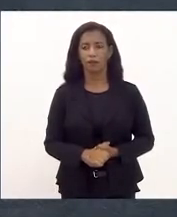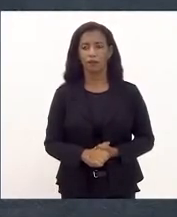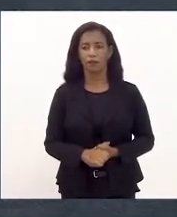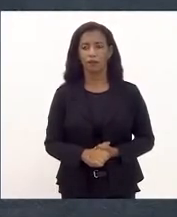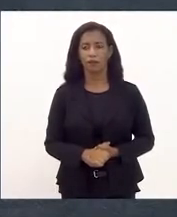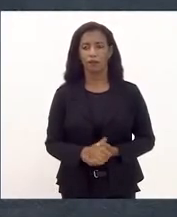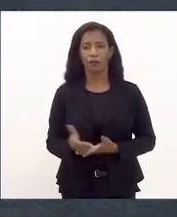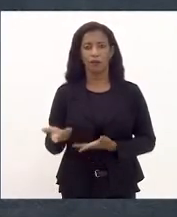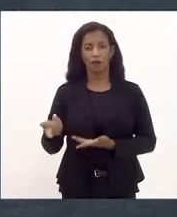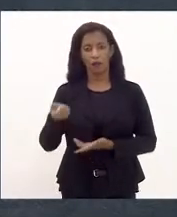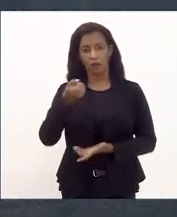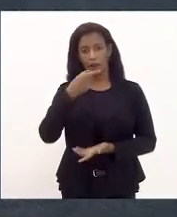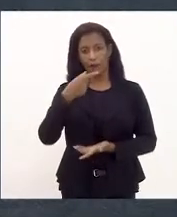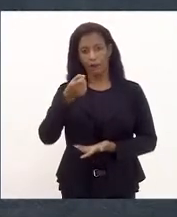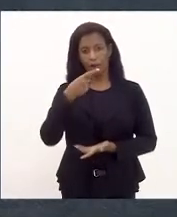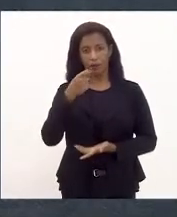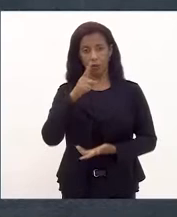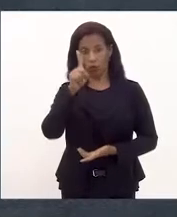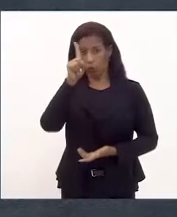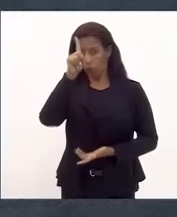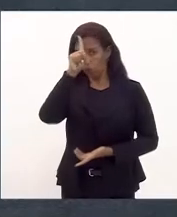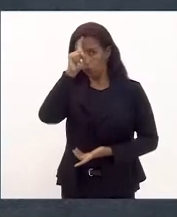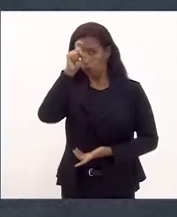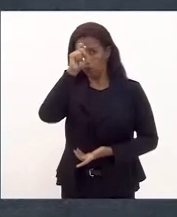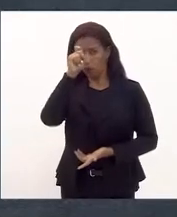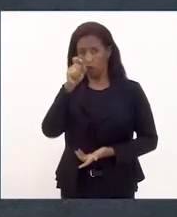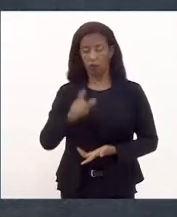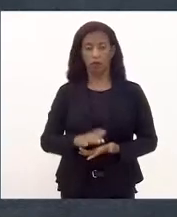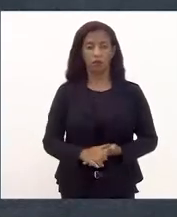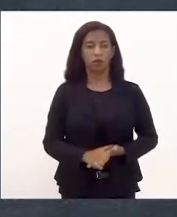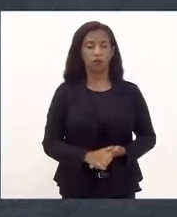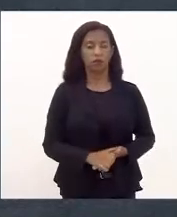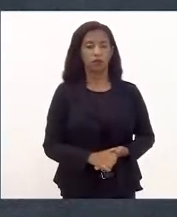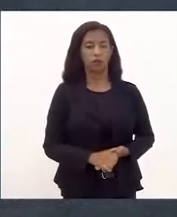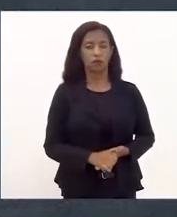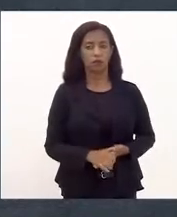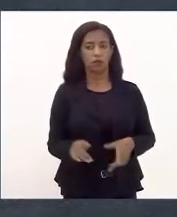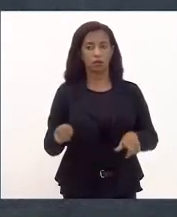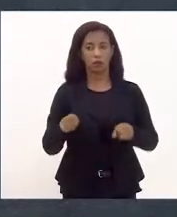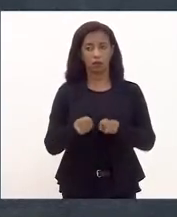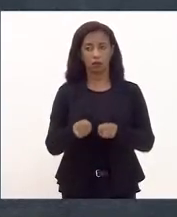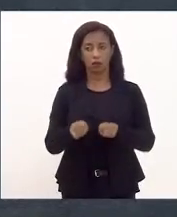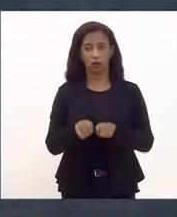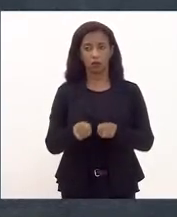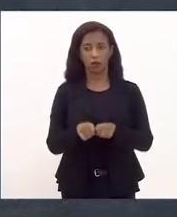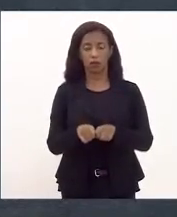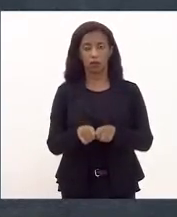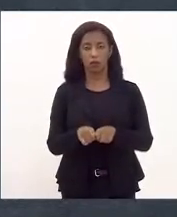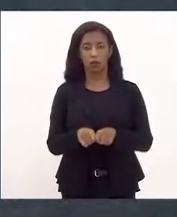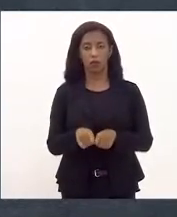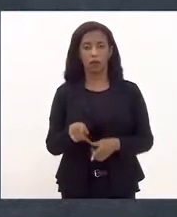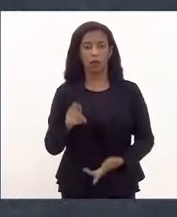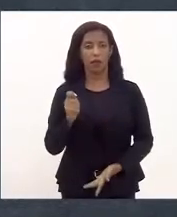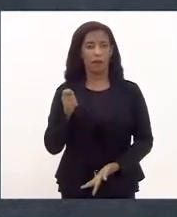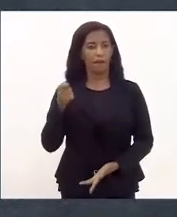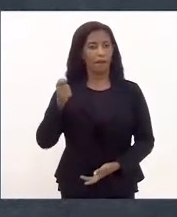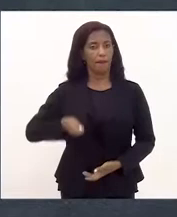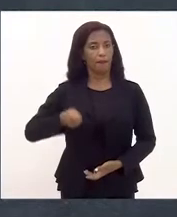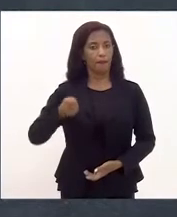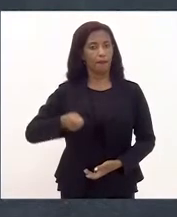através dos medicamentos hospitalares e pregão